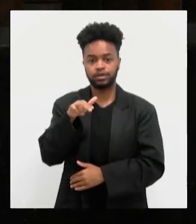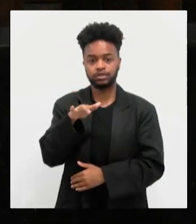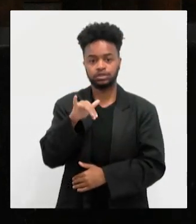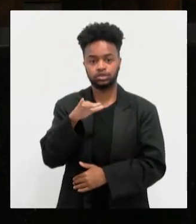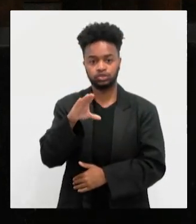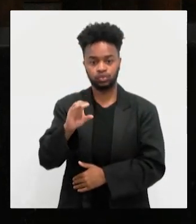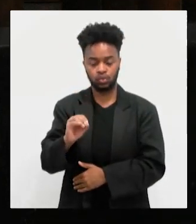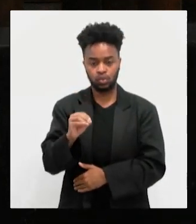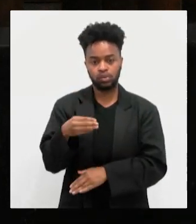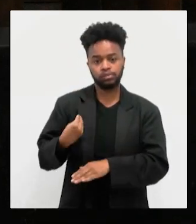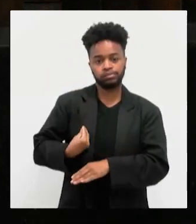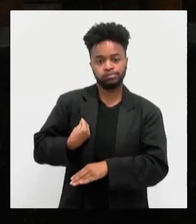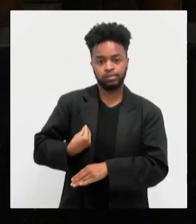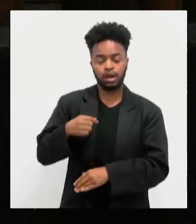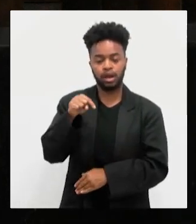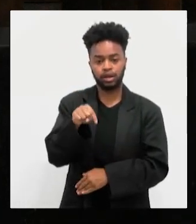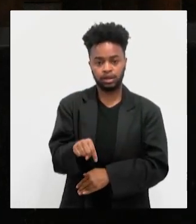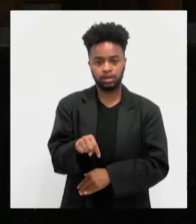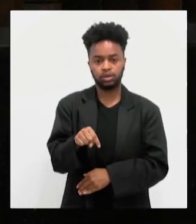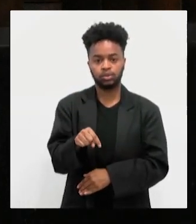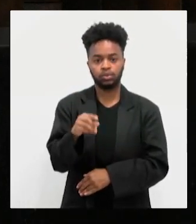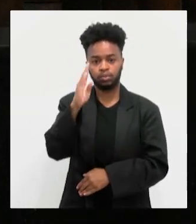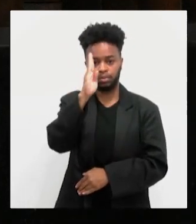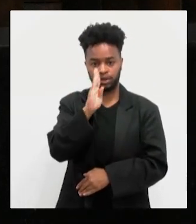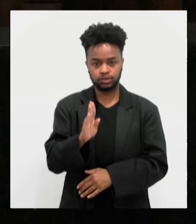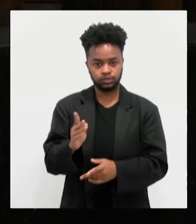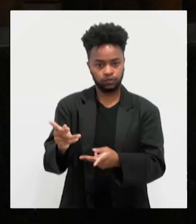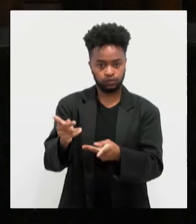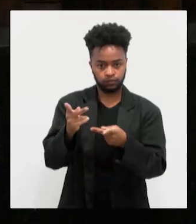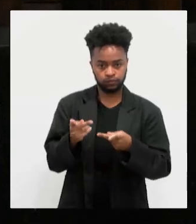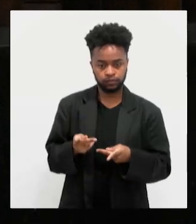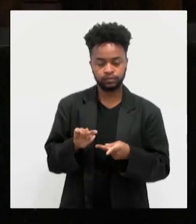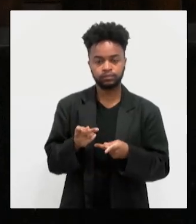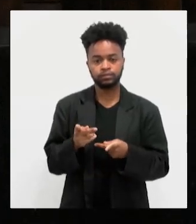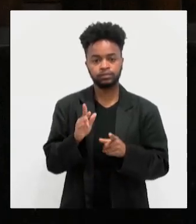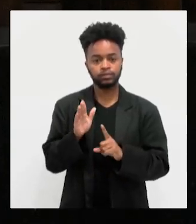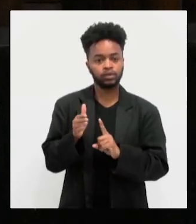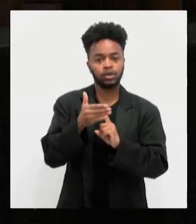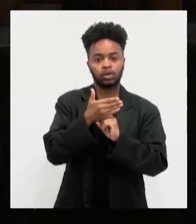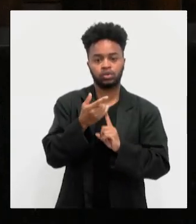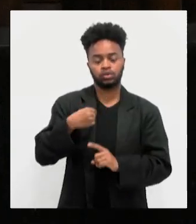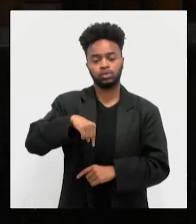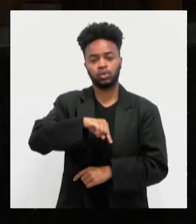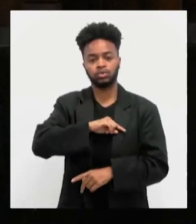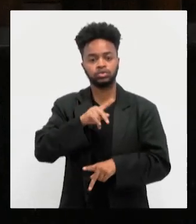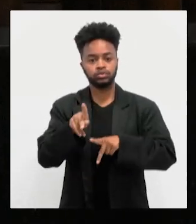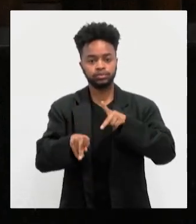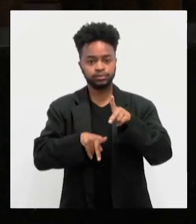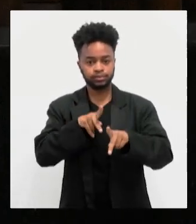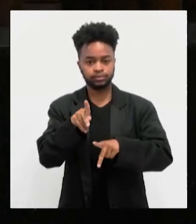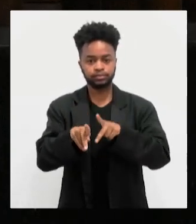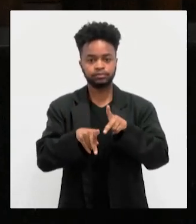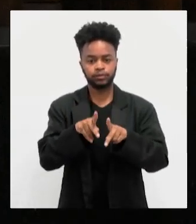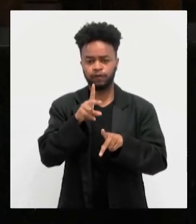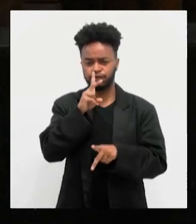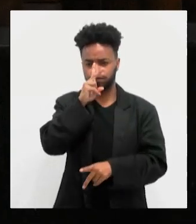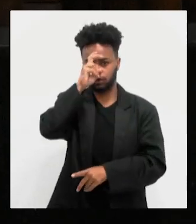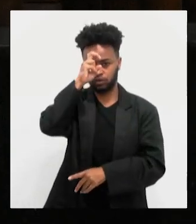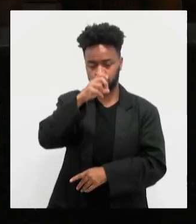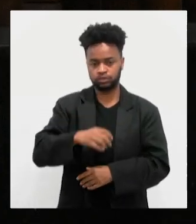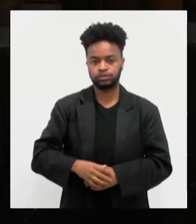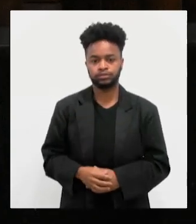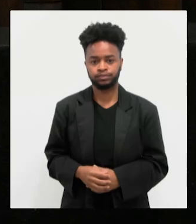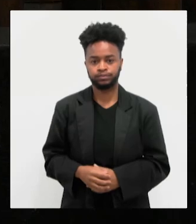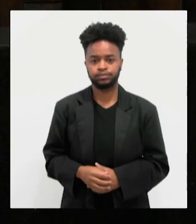aqui no Brasil, né, com um acolhimento do nosso povo muito forte, né,